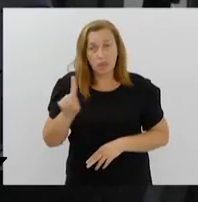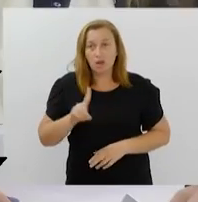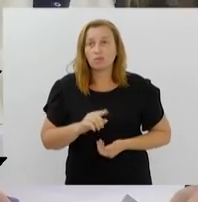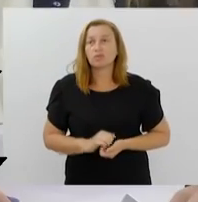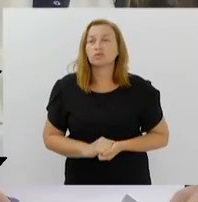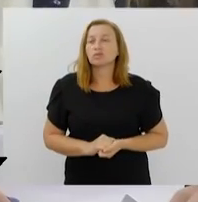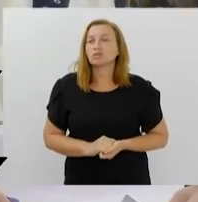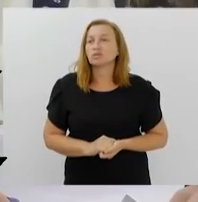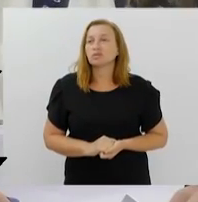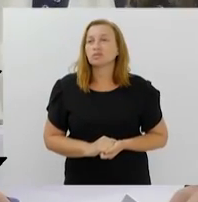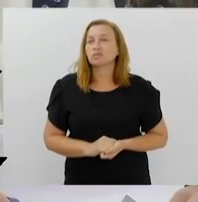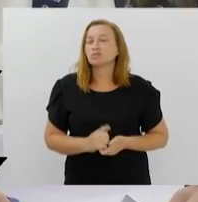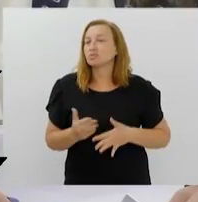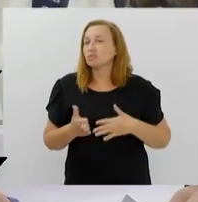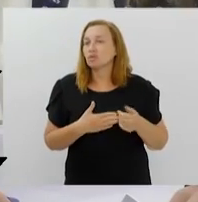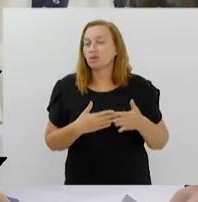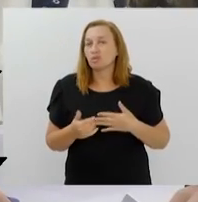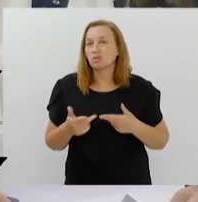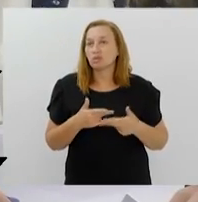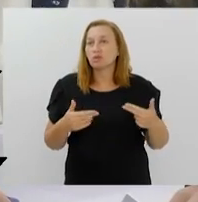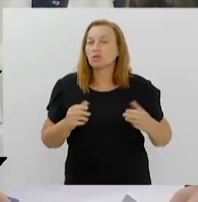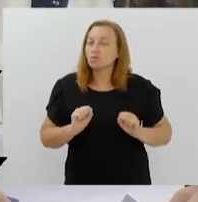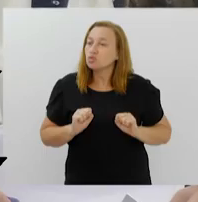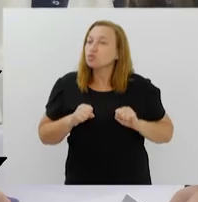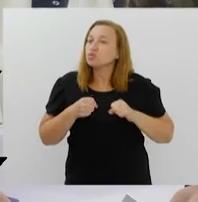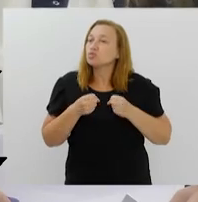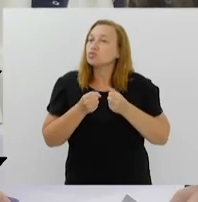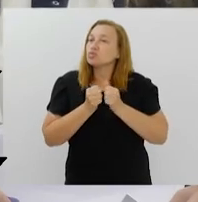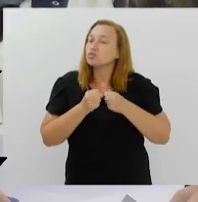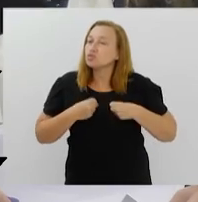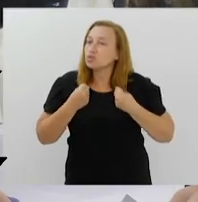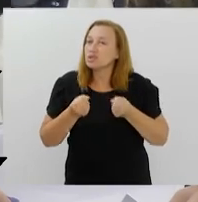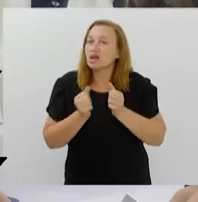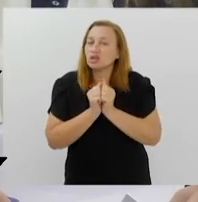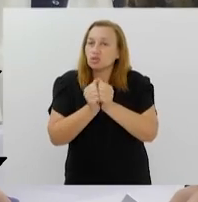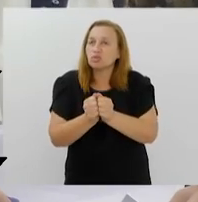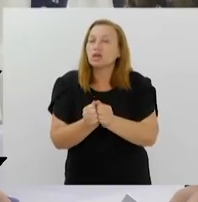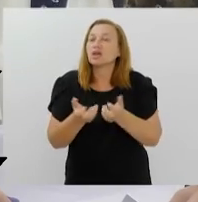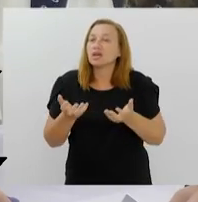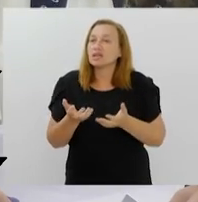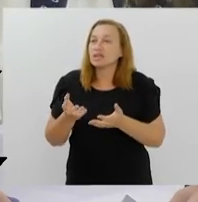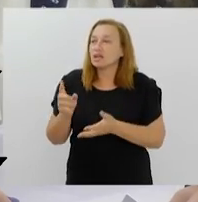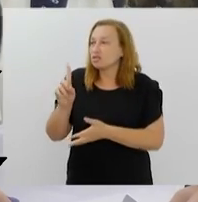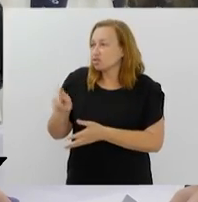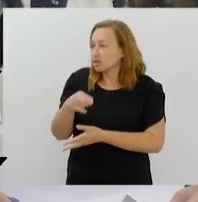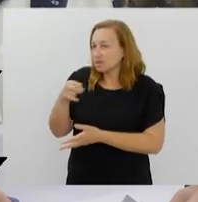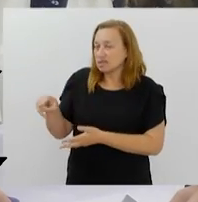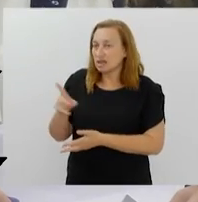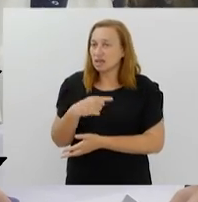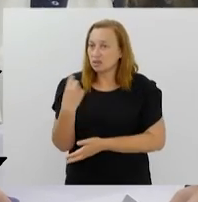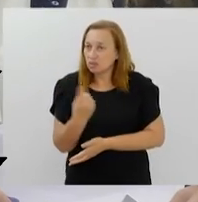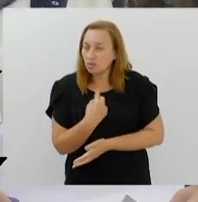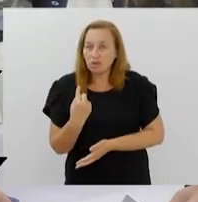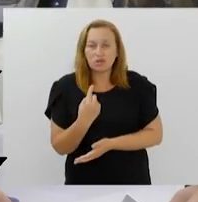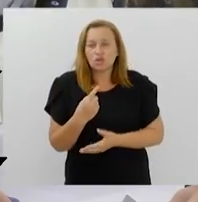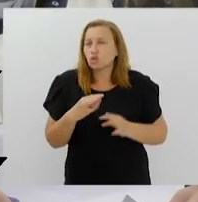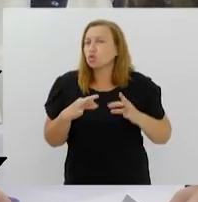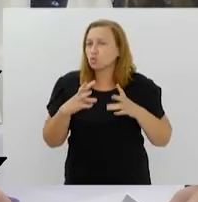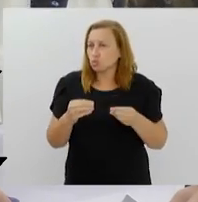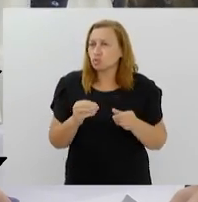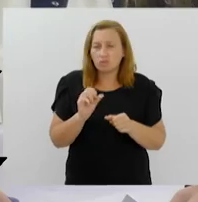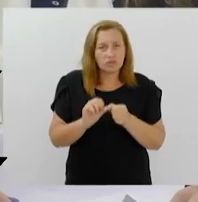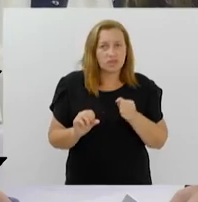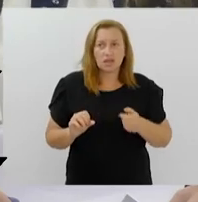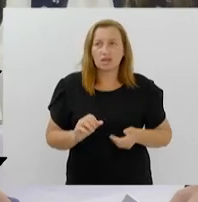seja da forma que for nós vamos enfrentar junto já tentaram derrubar a gente eliminar mandato tentaram fazer de tudo